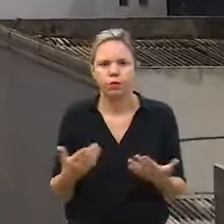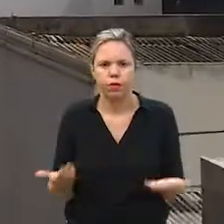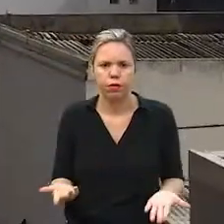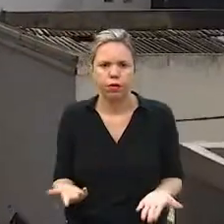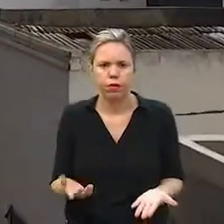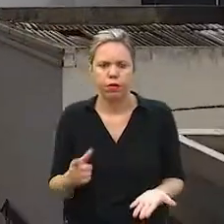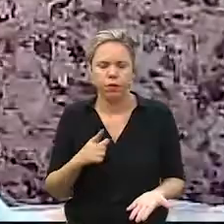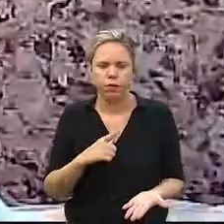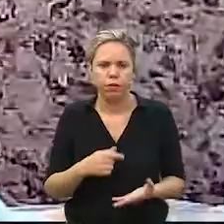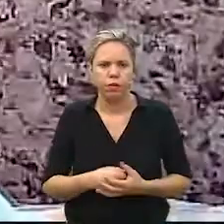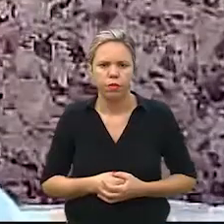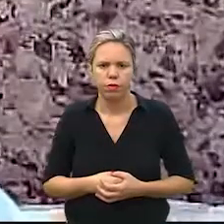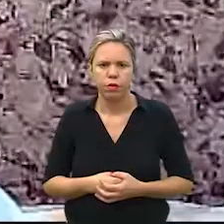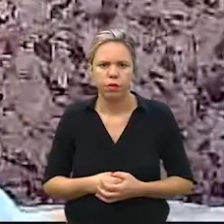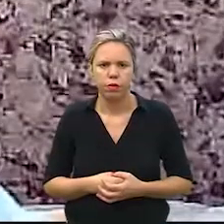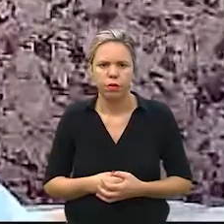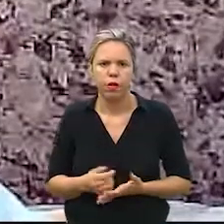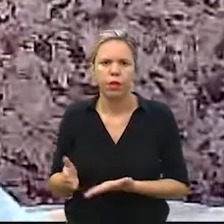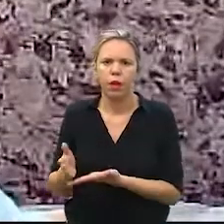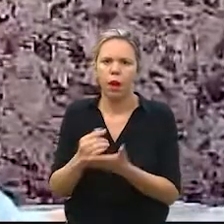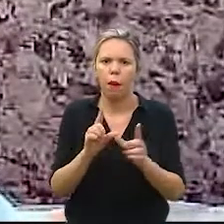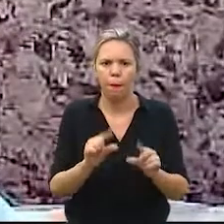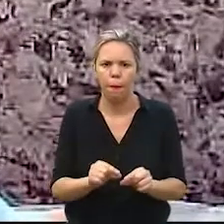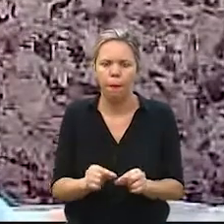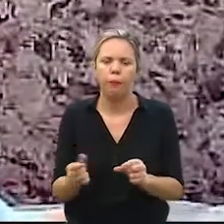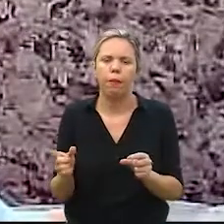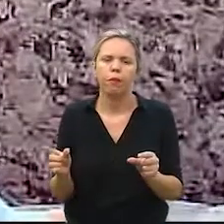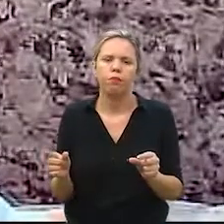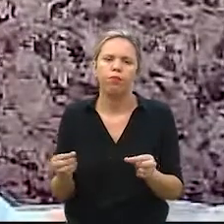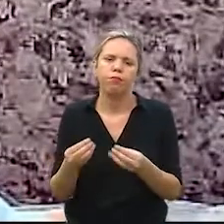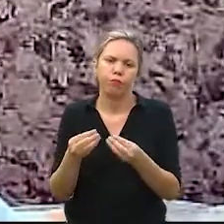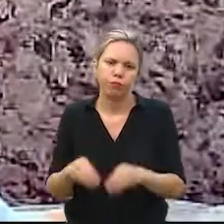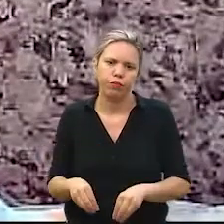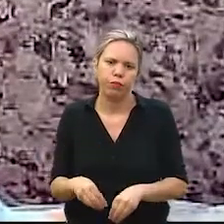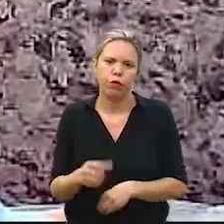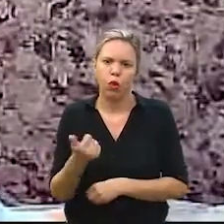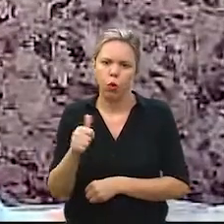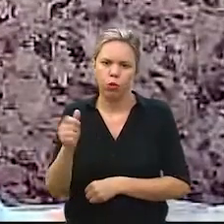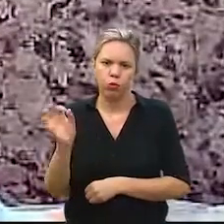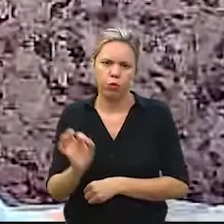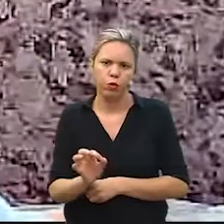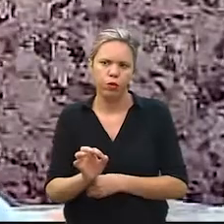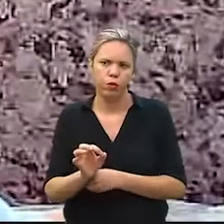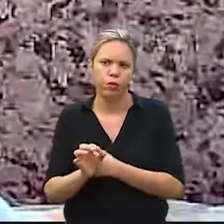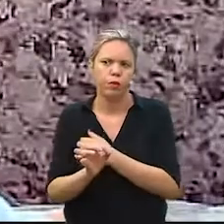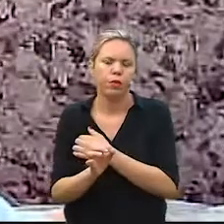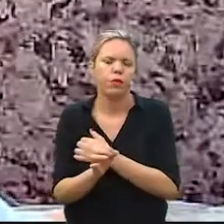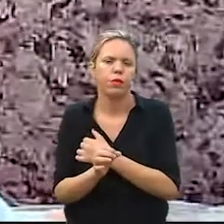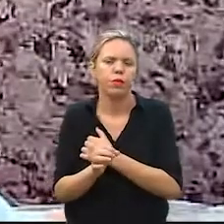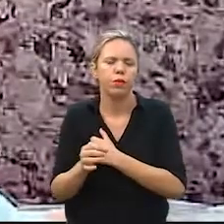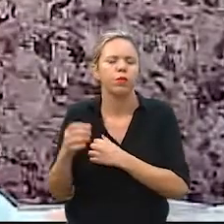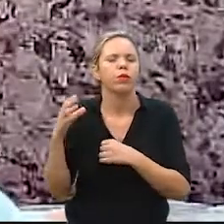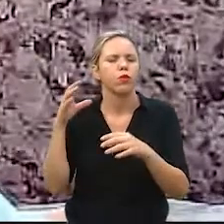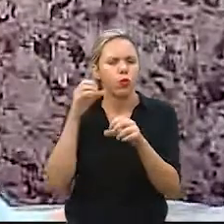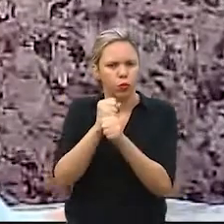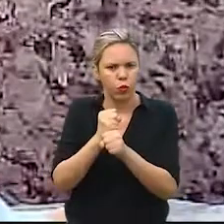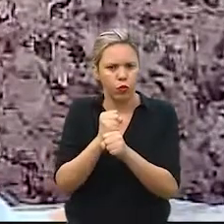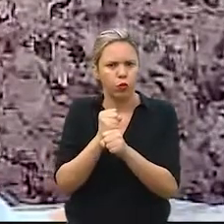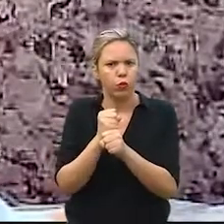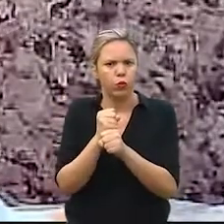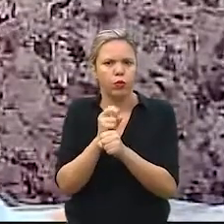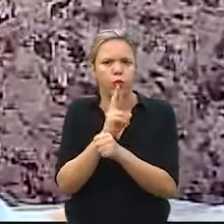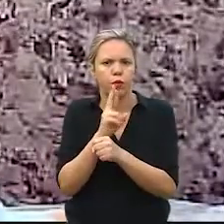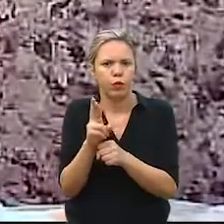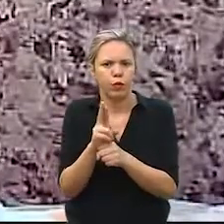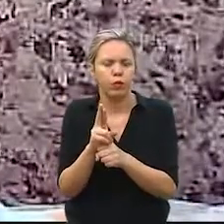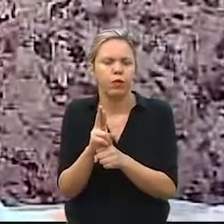essas, além de arrecadarem pouco, tiveram uma queda, né, de 11%. No cômputo total, para